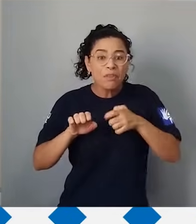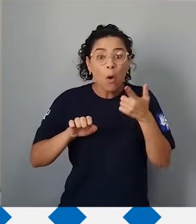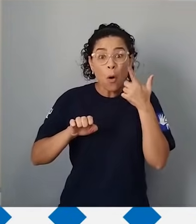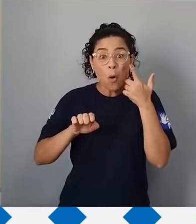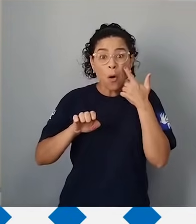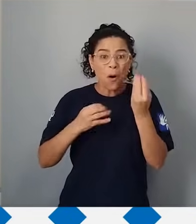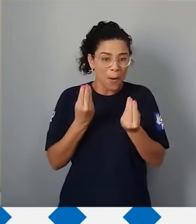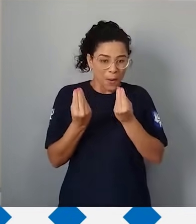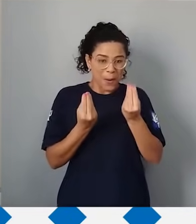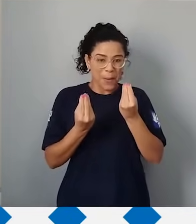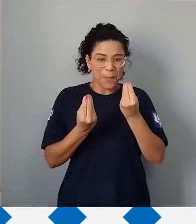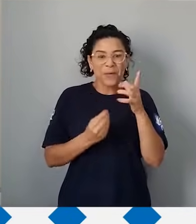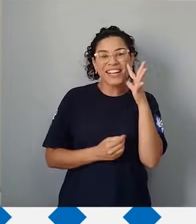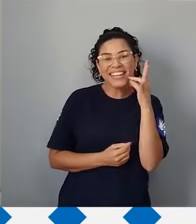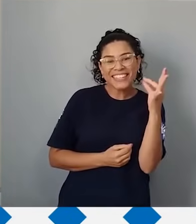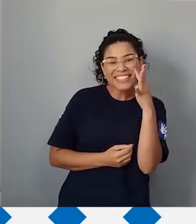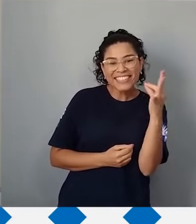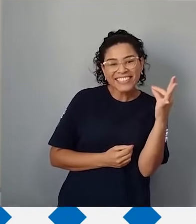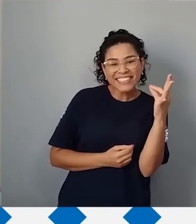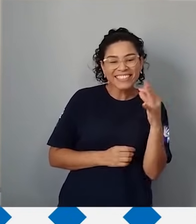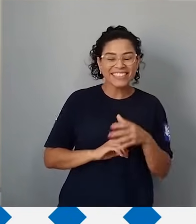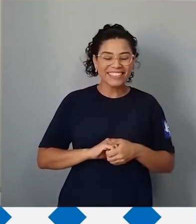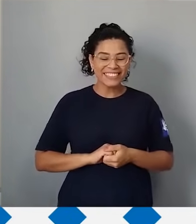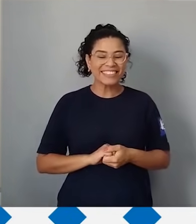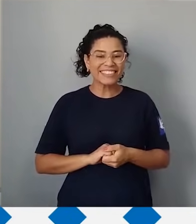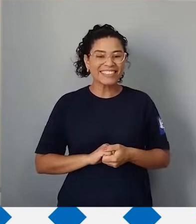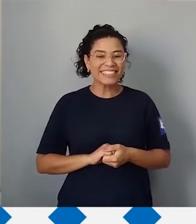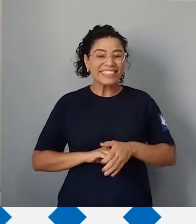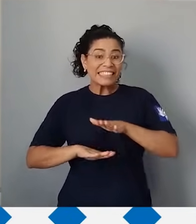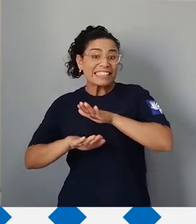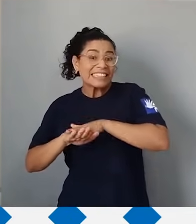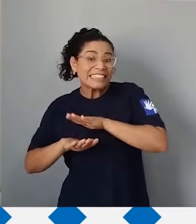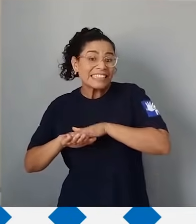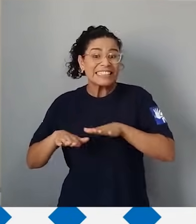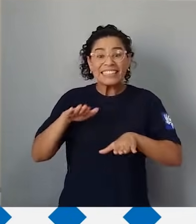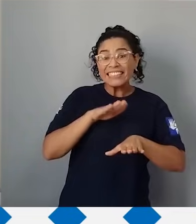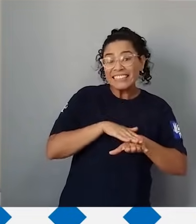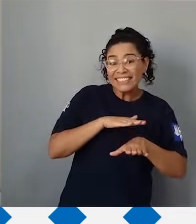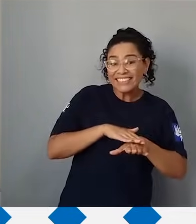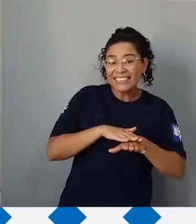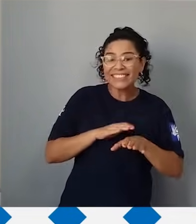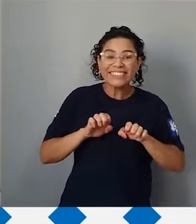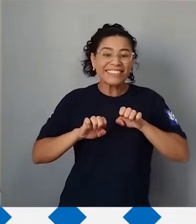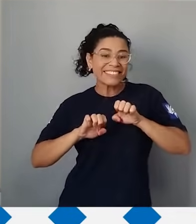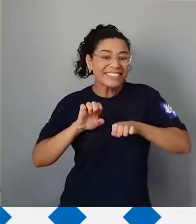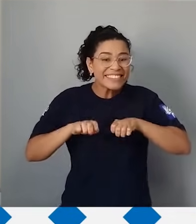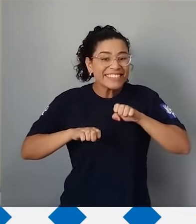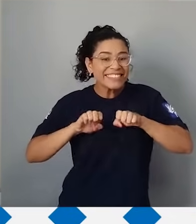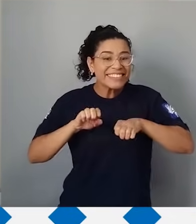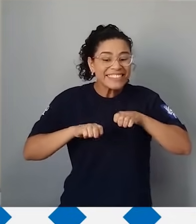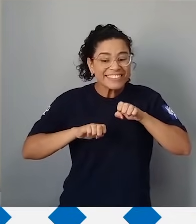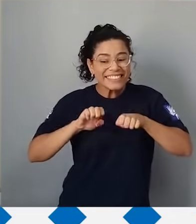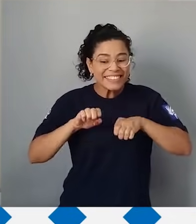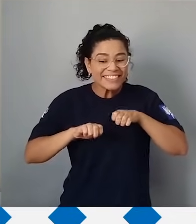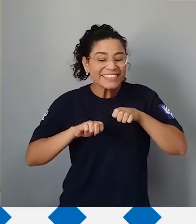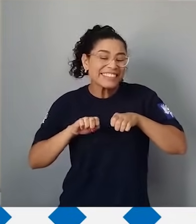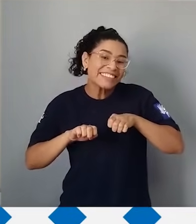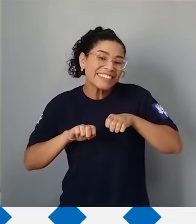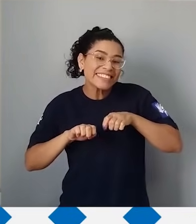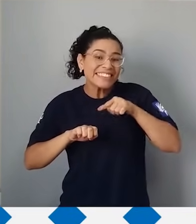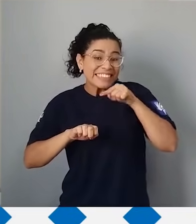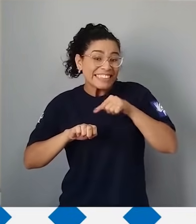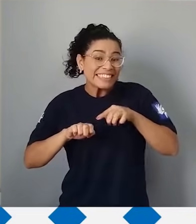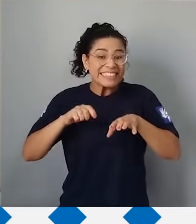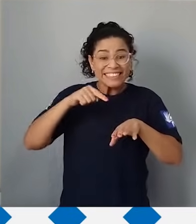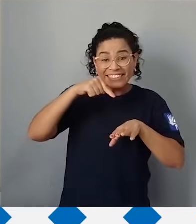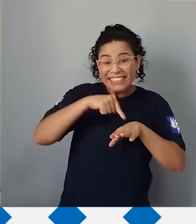nosso gatinho. Lado esquerdo e lado direito. Lado esquerdo